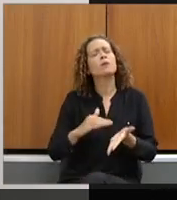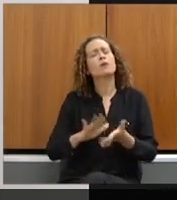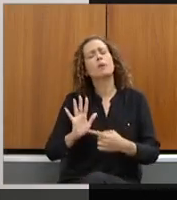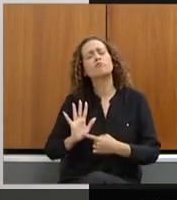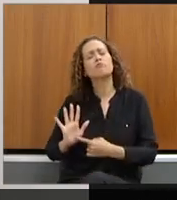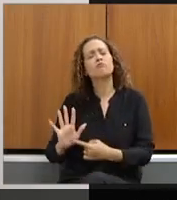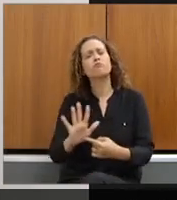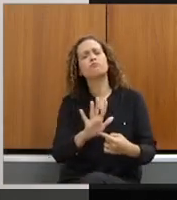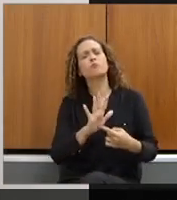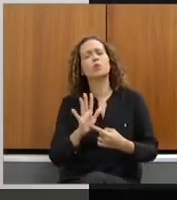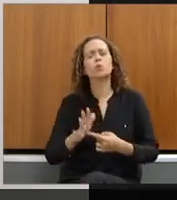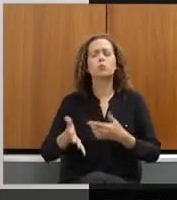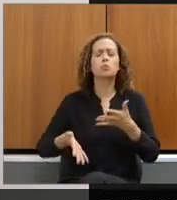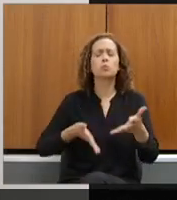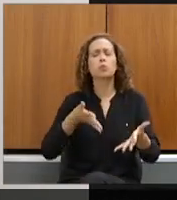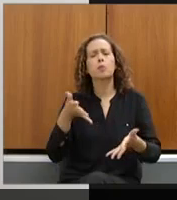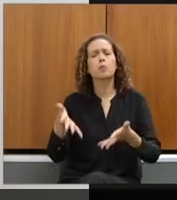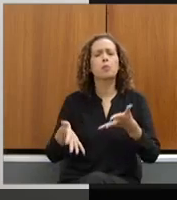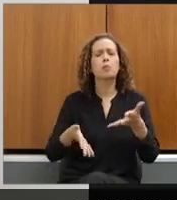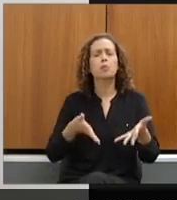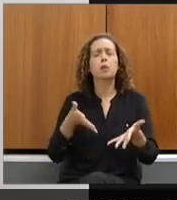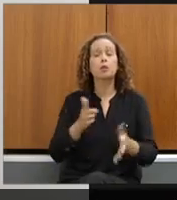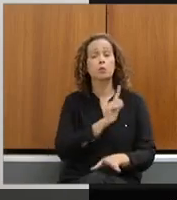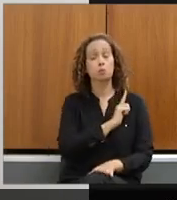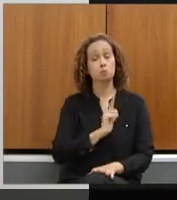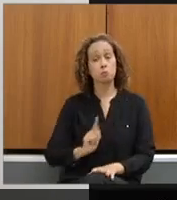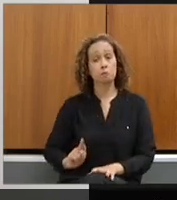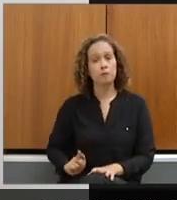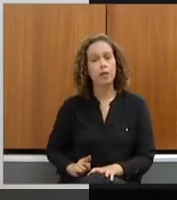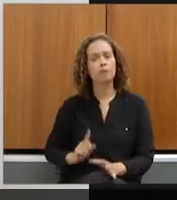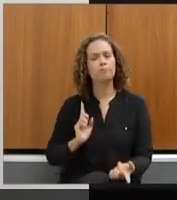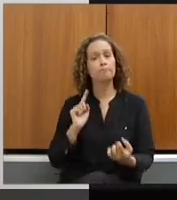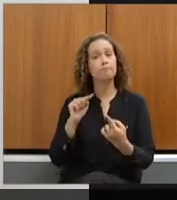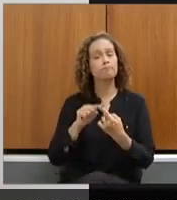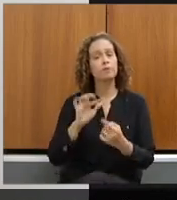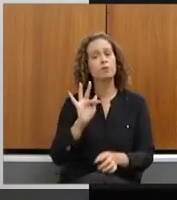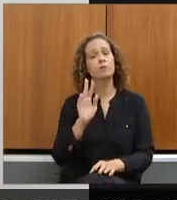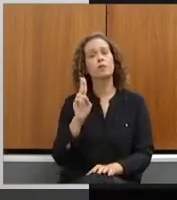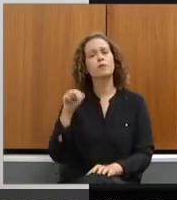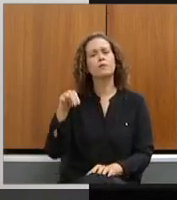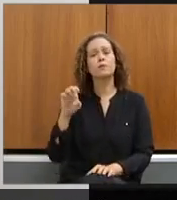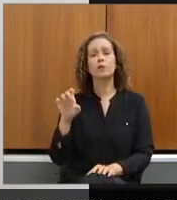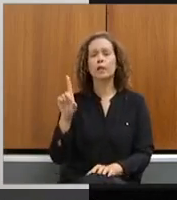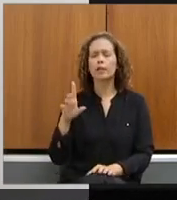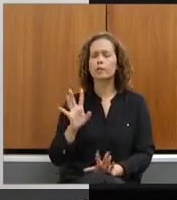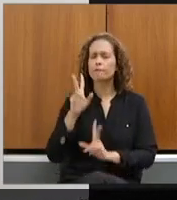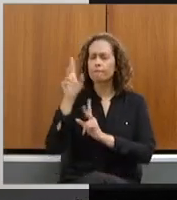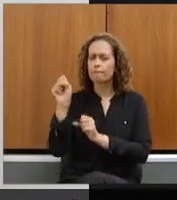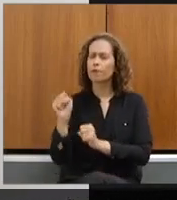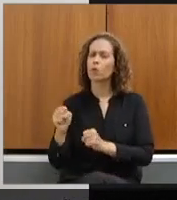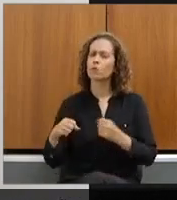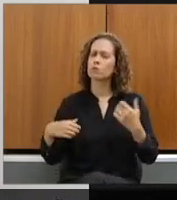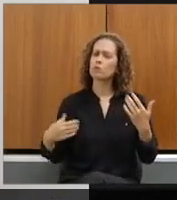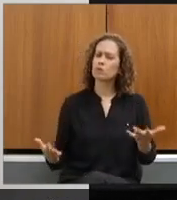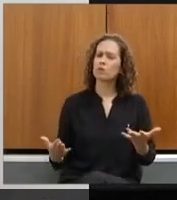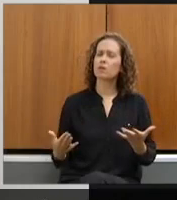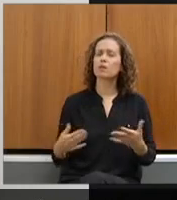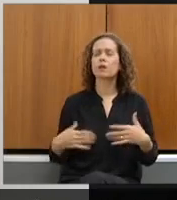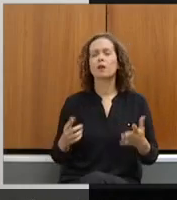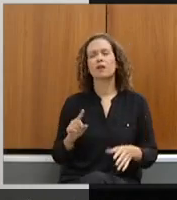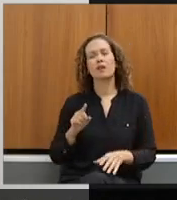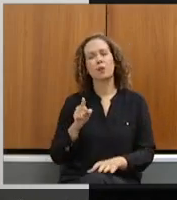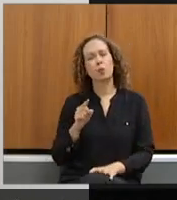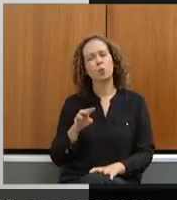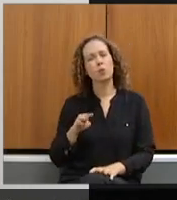demonstrou aí nas palavras que o governo tem intenção de uma funed forte eu queria saber qual é esse não é um